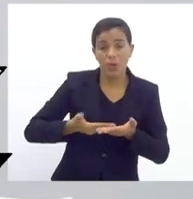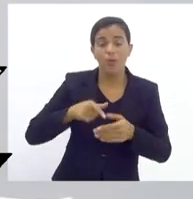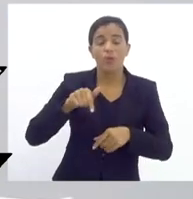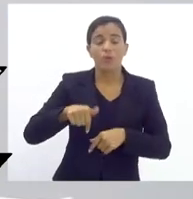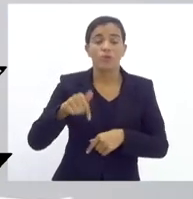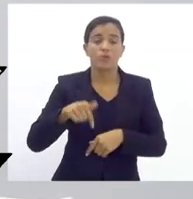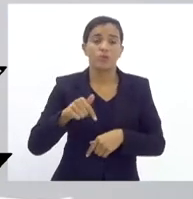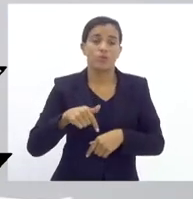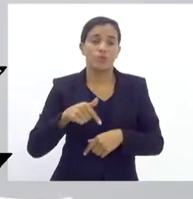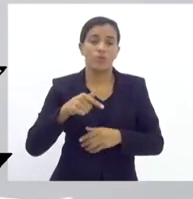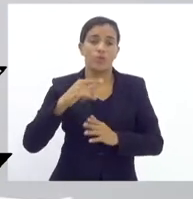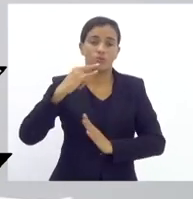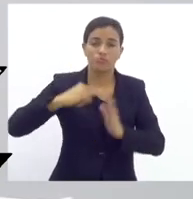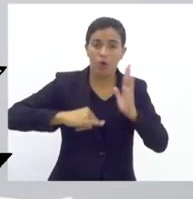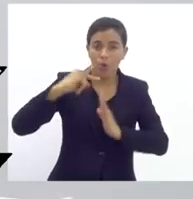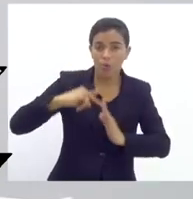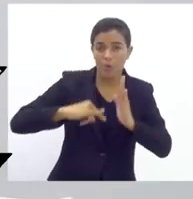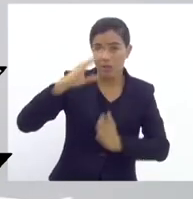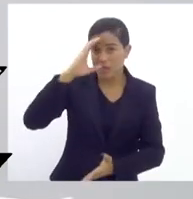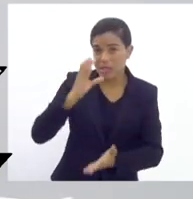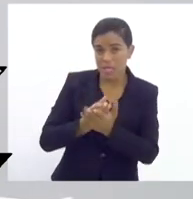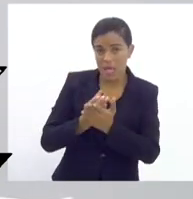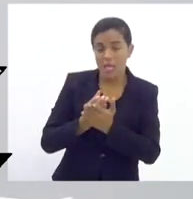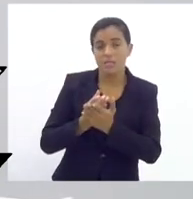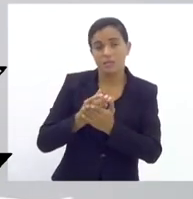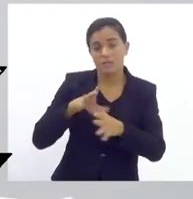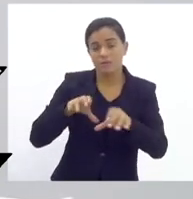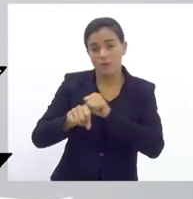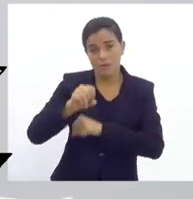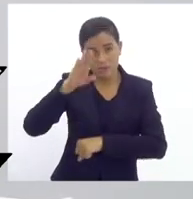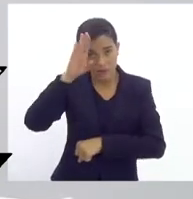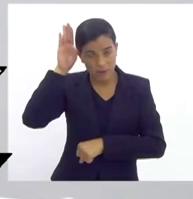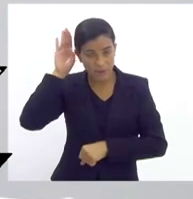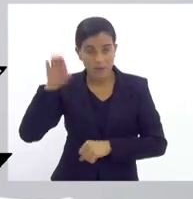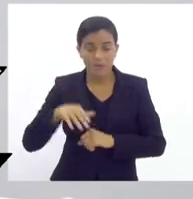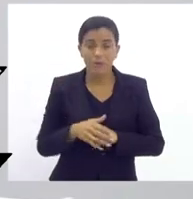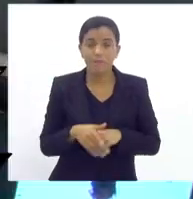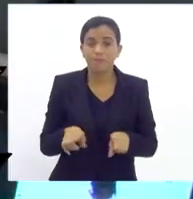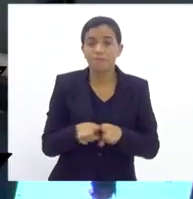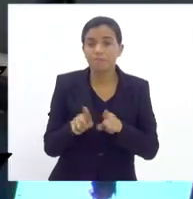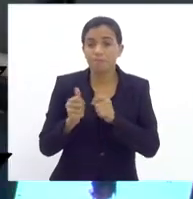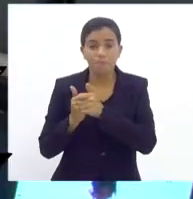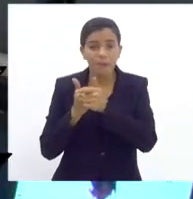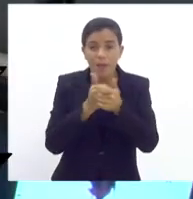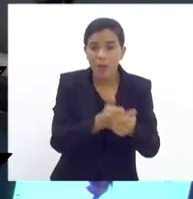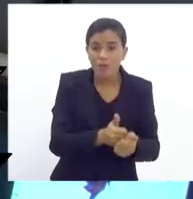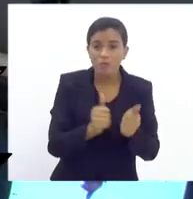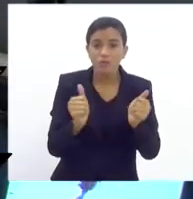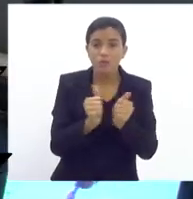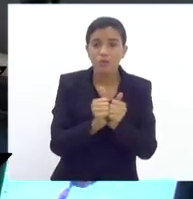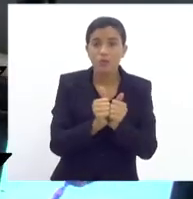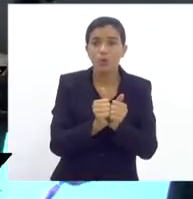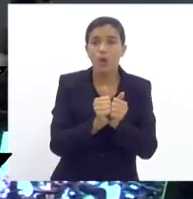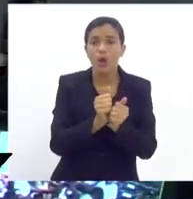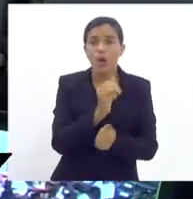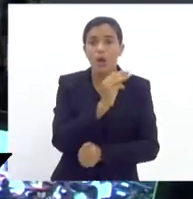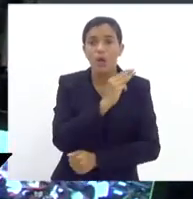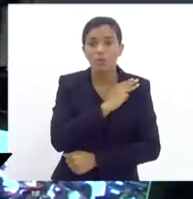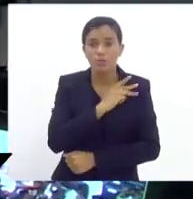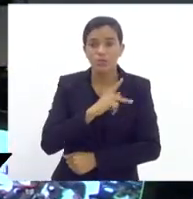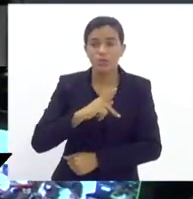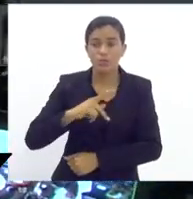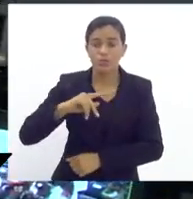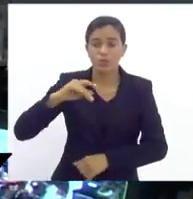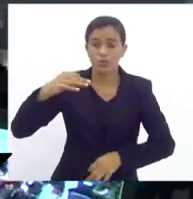é deixa eu ver aqui acompanhar junto ao Ministério da